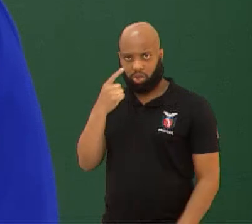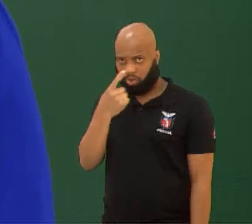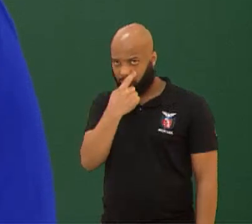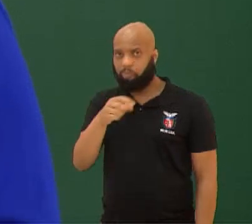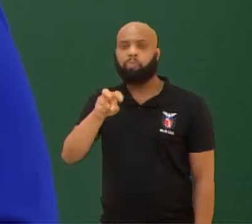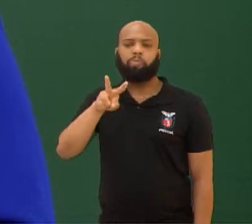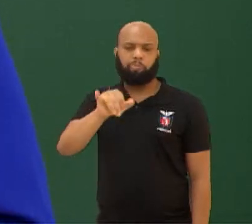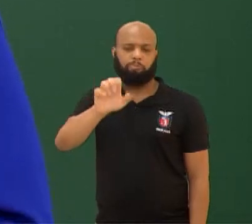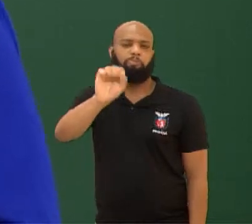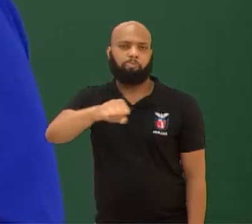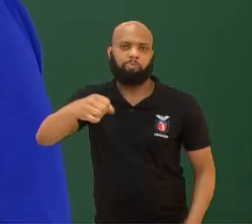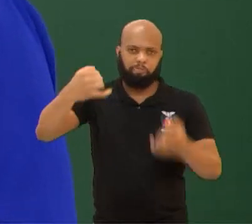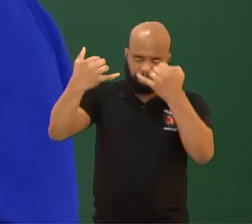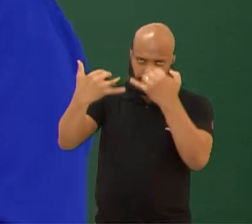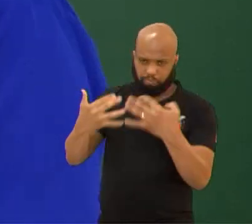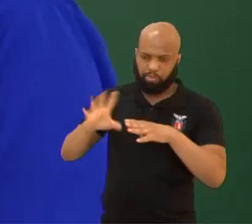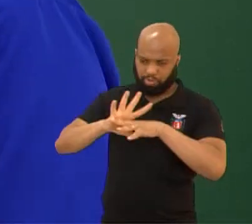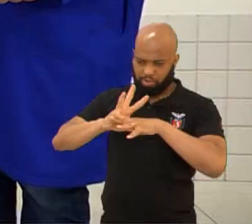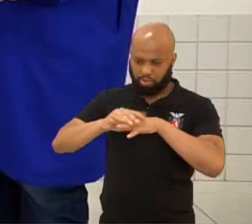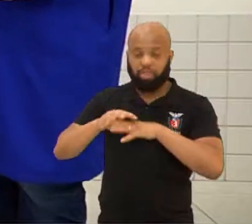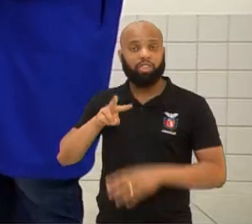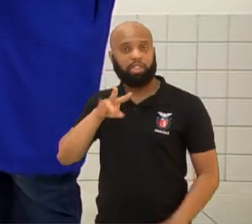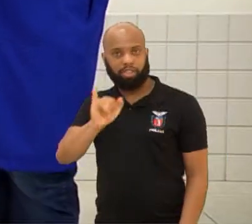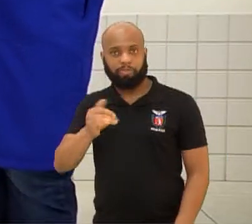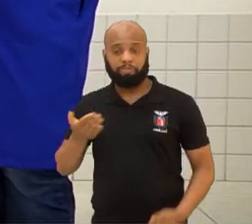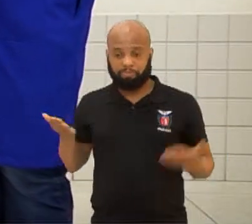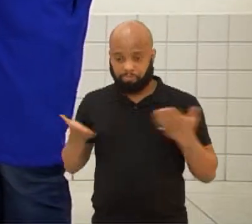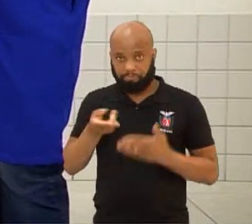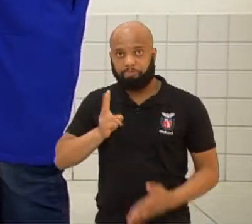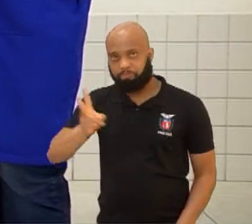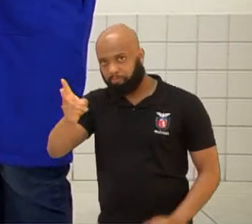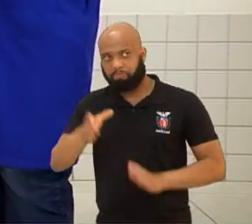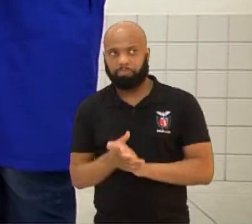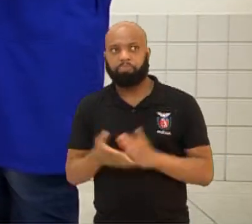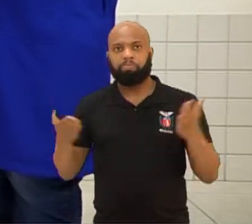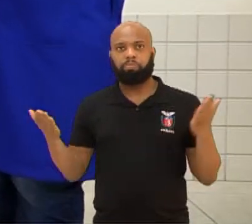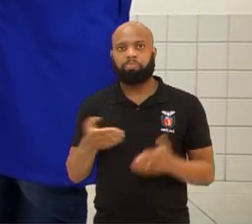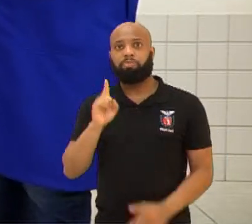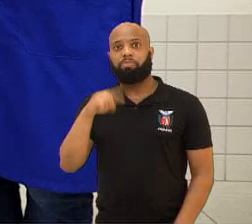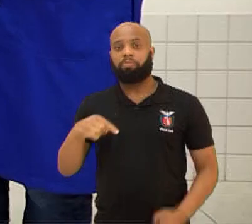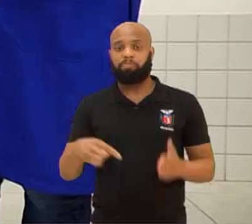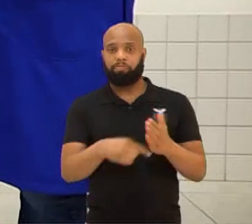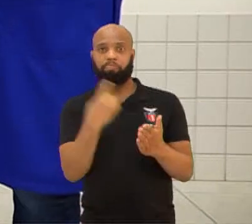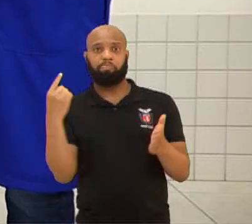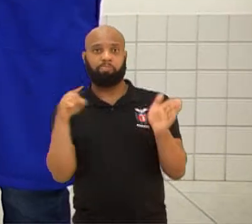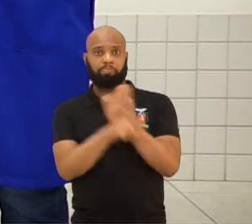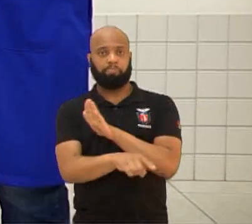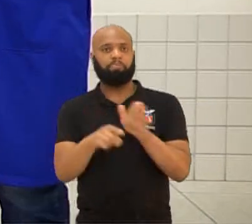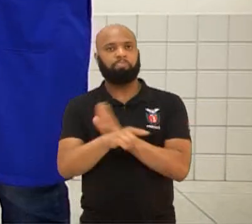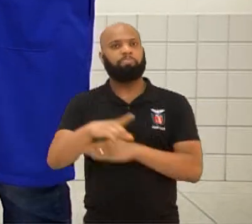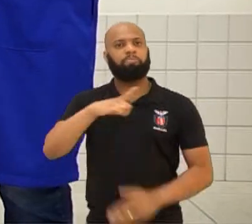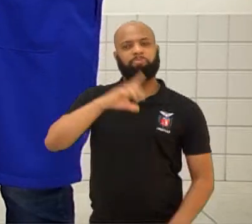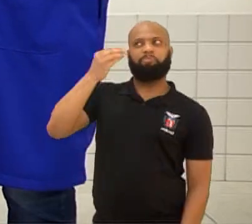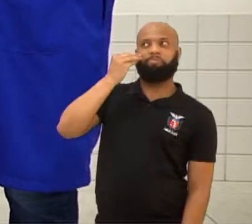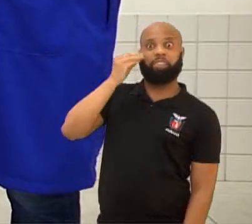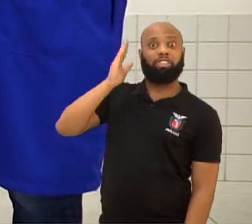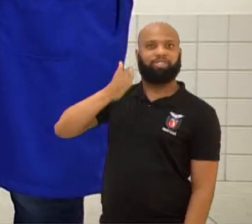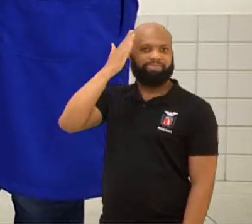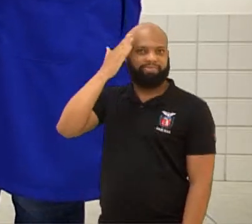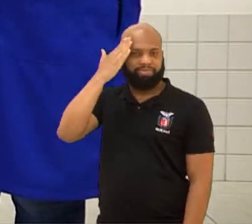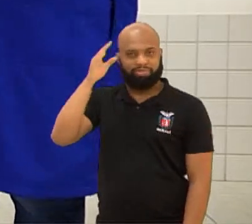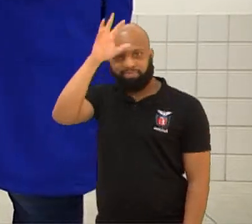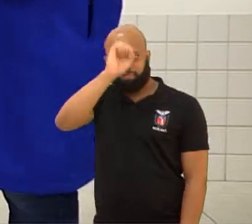vamos falar sobre algumas doenças daqui a pouquinho. Então, vamos prosseguindo aqui. Vamos para o nosso primeiro quiz para testar o que a gente já conseguiu